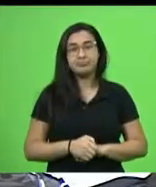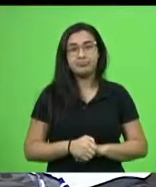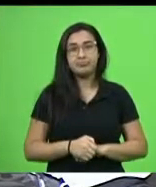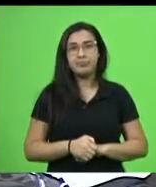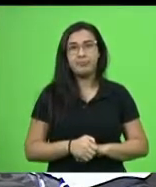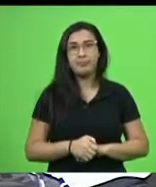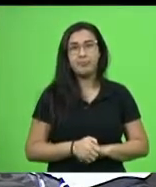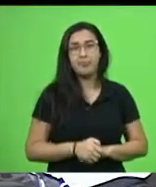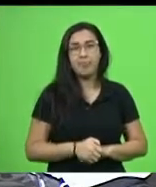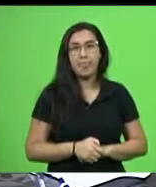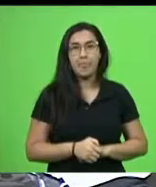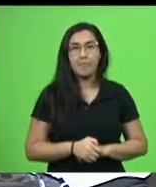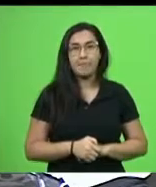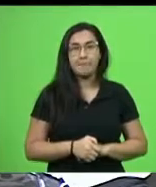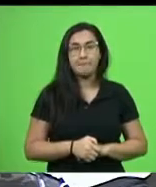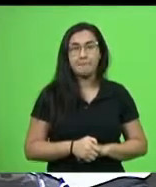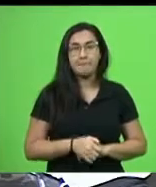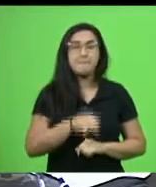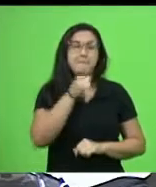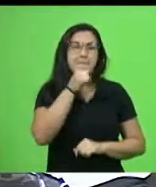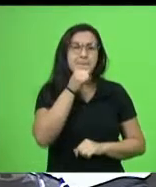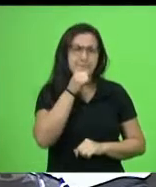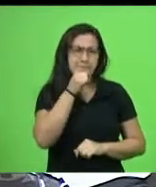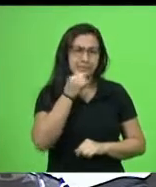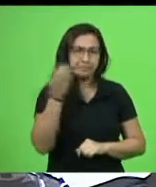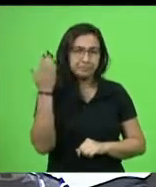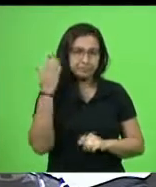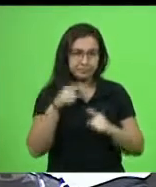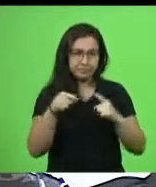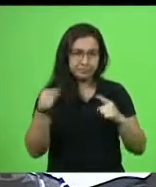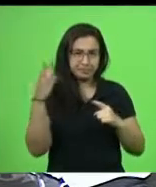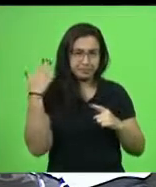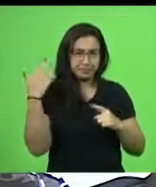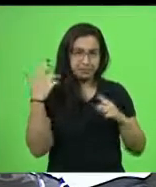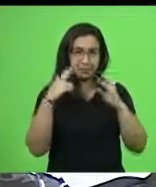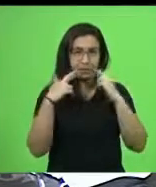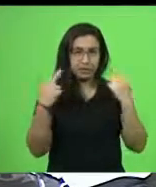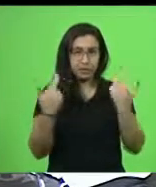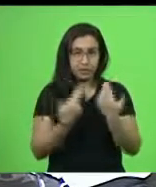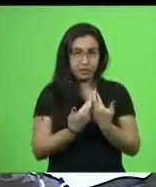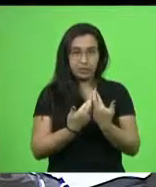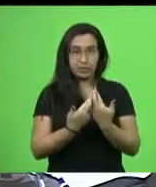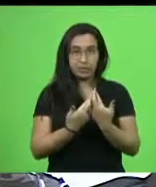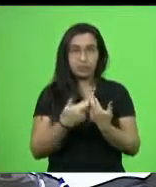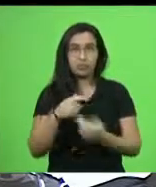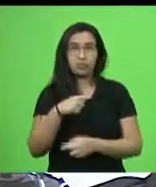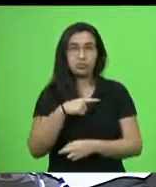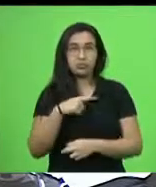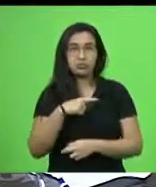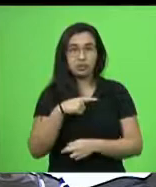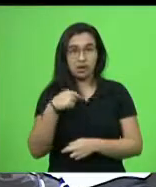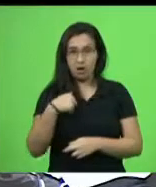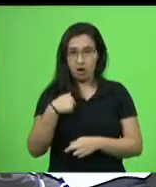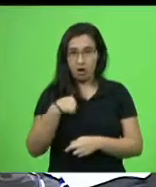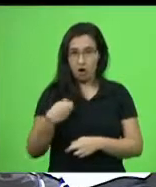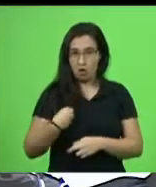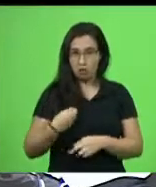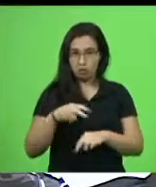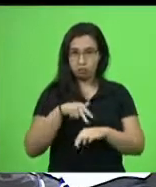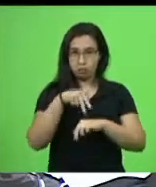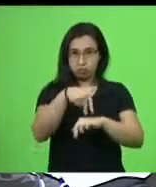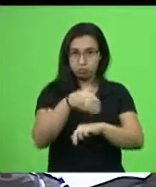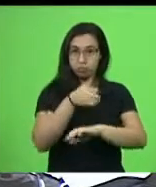aliás, foi dado na semana passada, em uma reunião que contou, além da minha presença, com